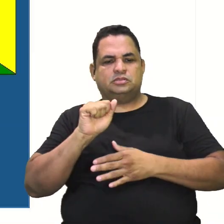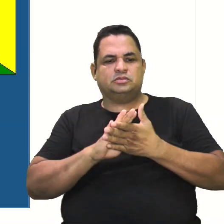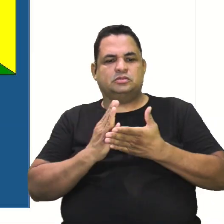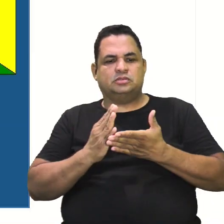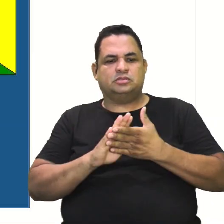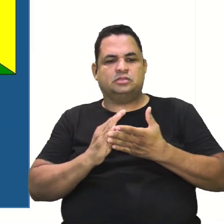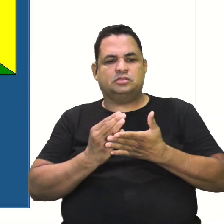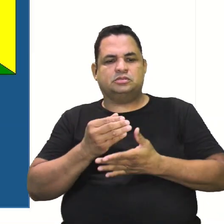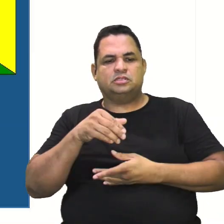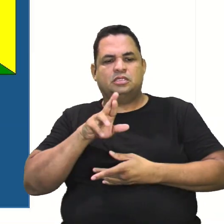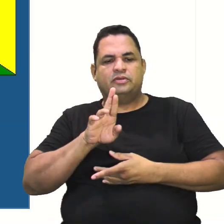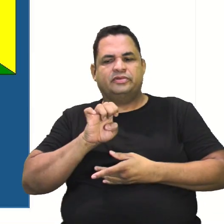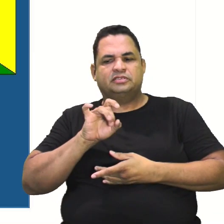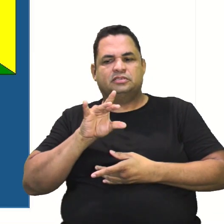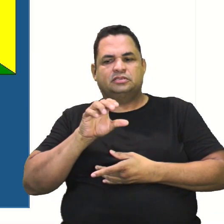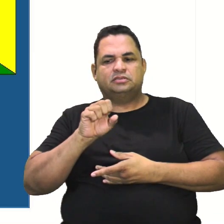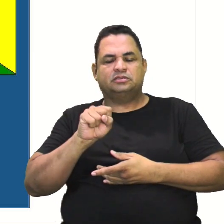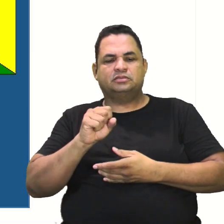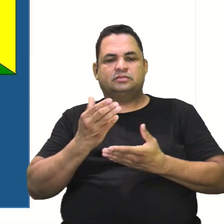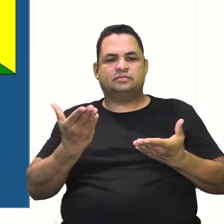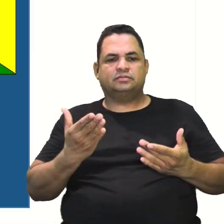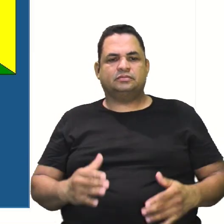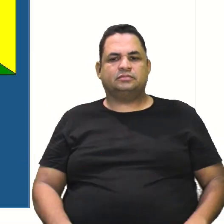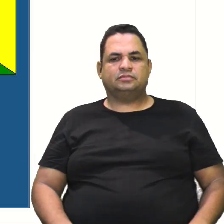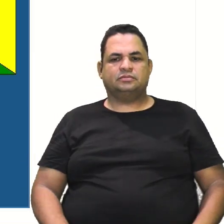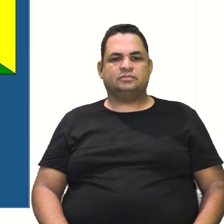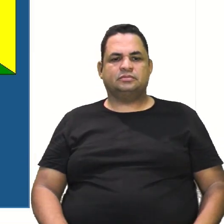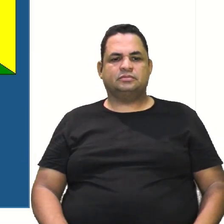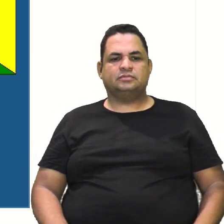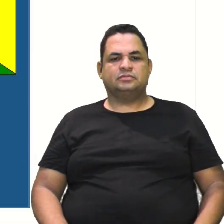coincidentes ou são retas reversas?